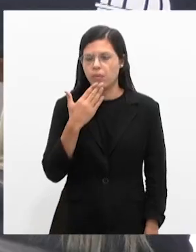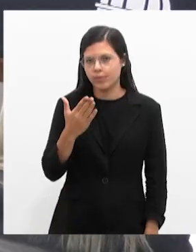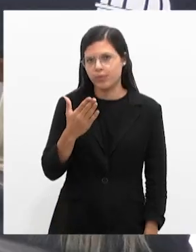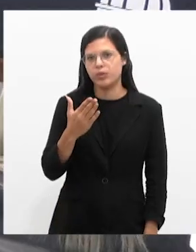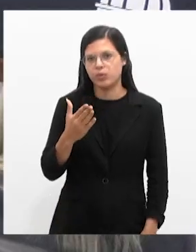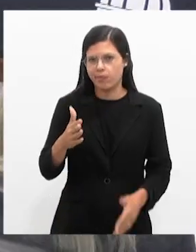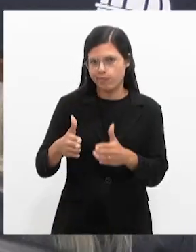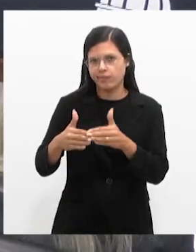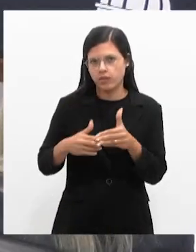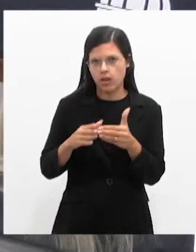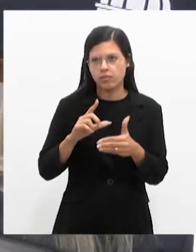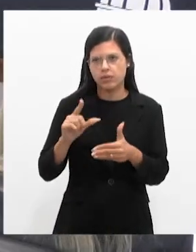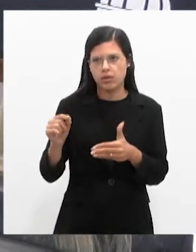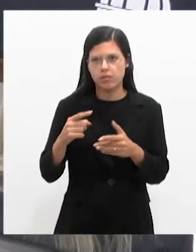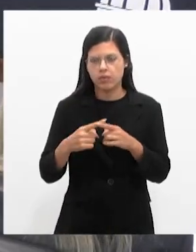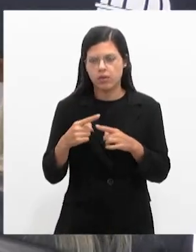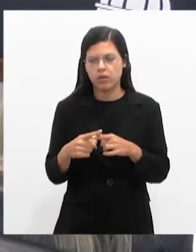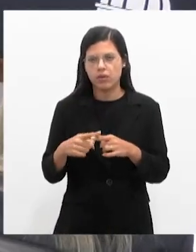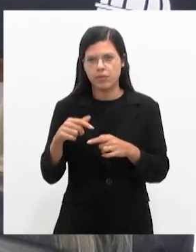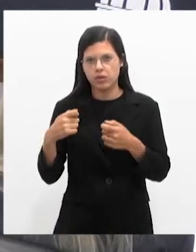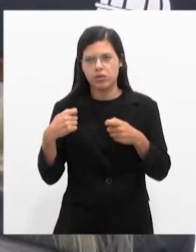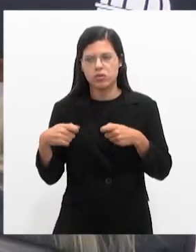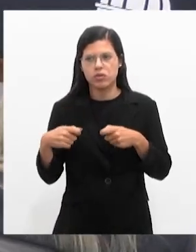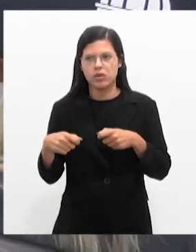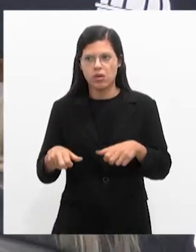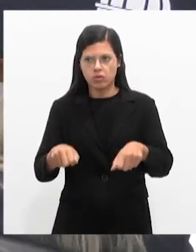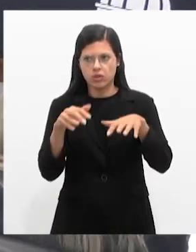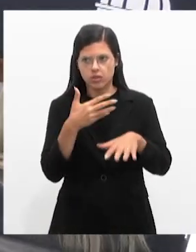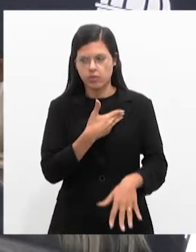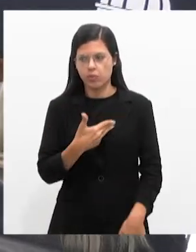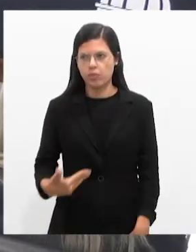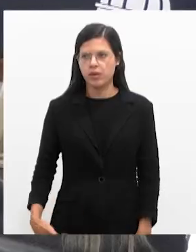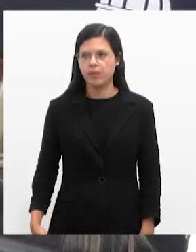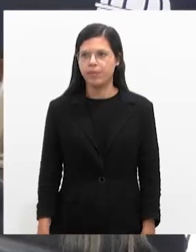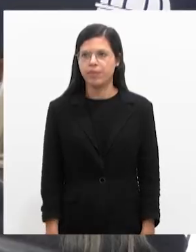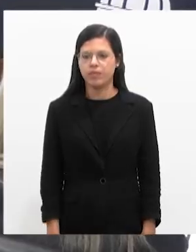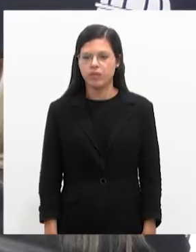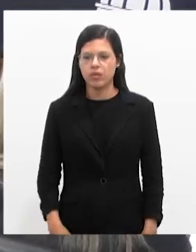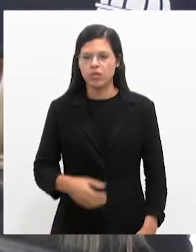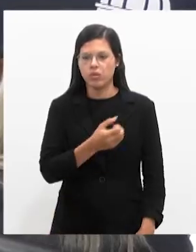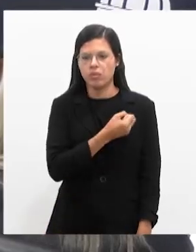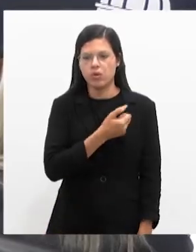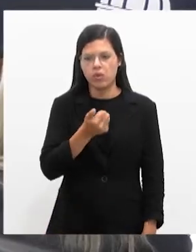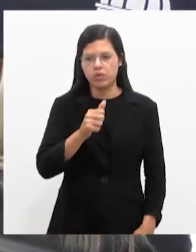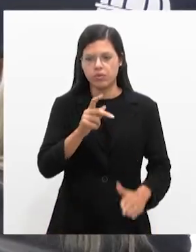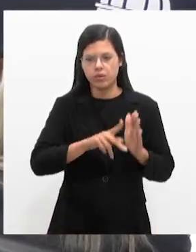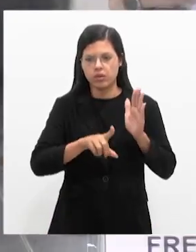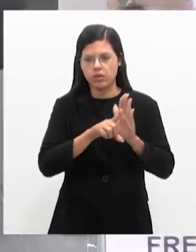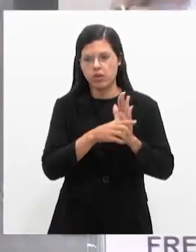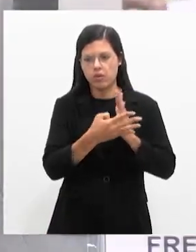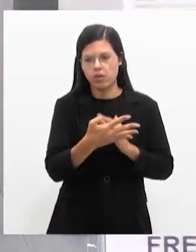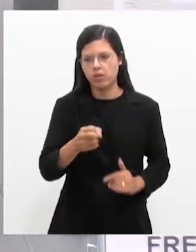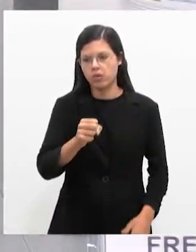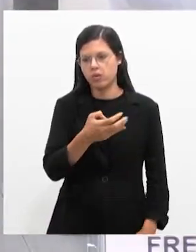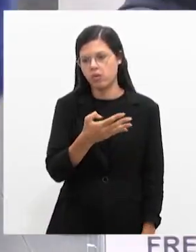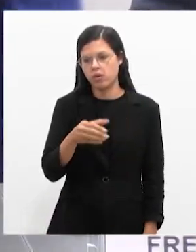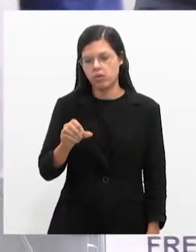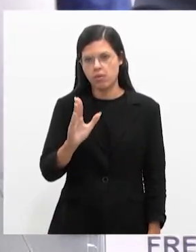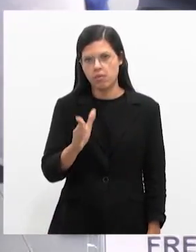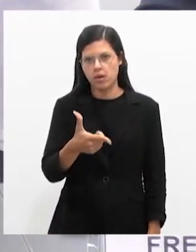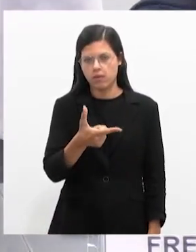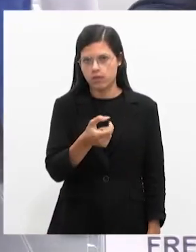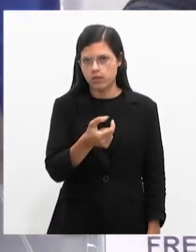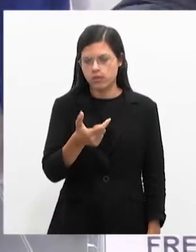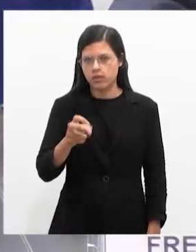audiência pública da Comissão de Tributação. Parabéns pelo projeto. 11 da pauta, projeto de lei 4849 de 25, de